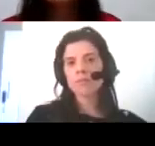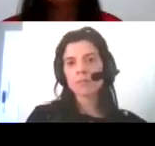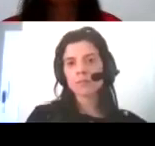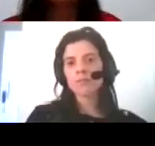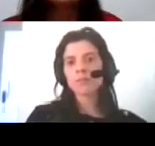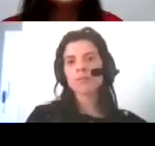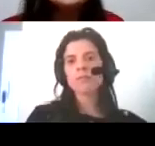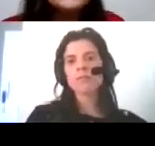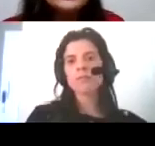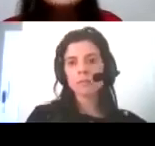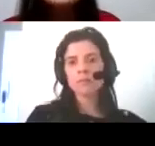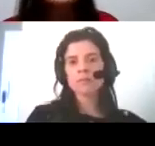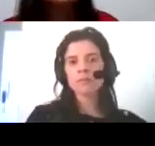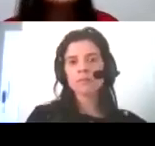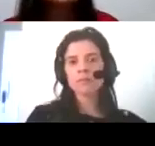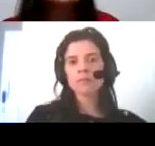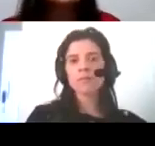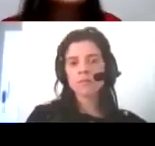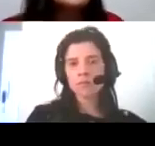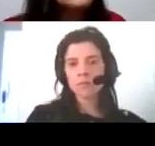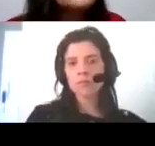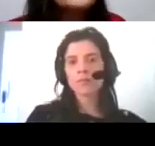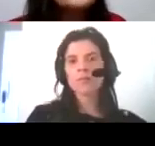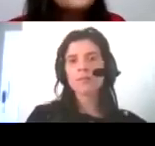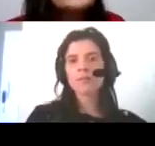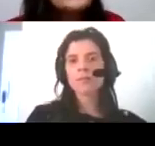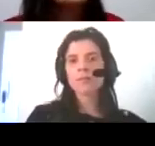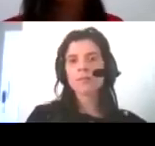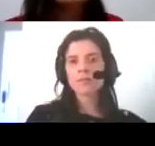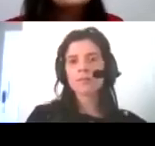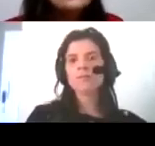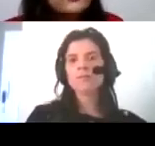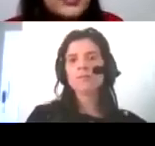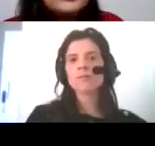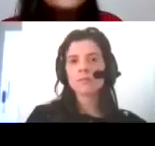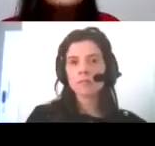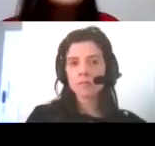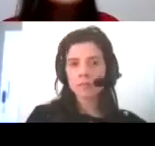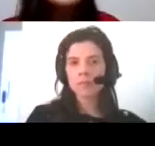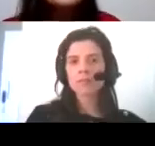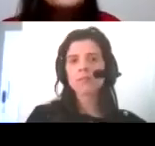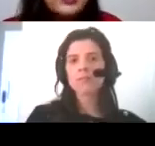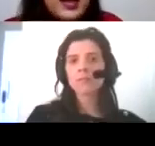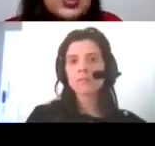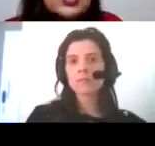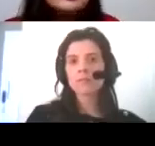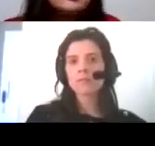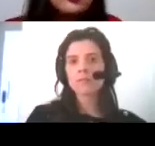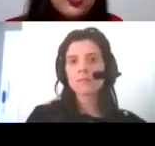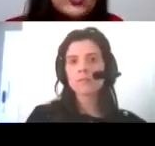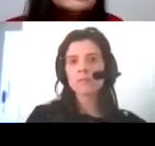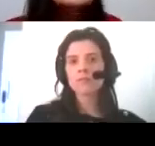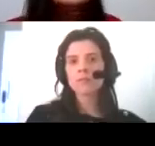momento, né, represente esse perdão, essa capacidade de estar pronto para recomeçar e tentar outra vez. Então, tenha humildade,